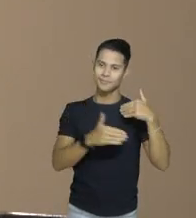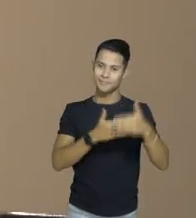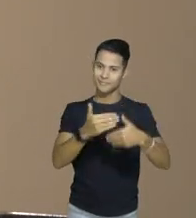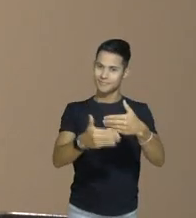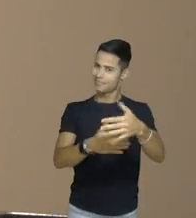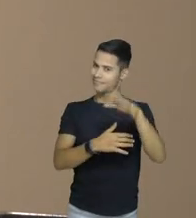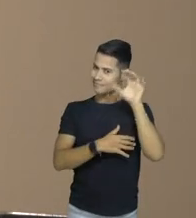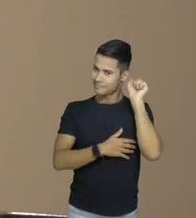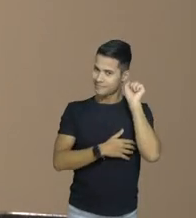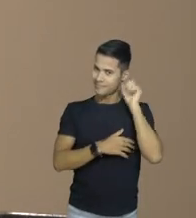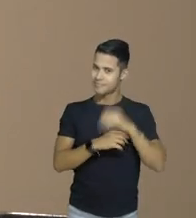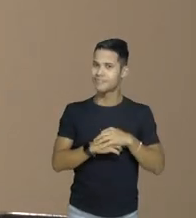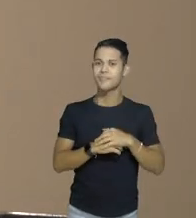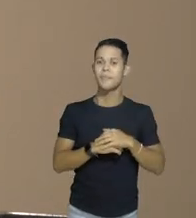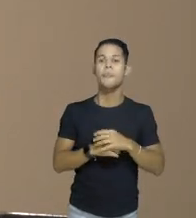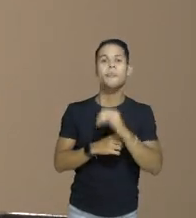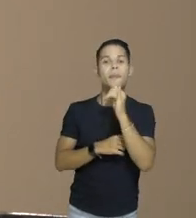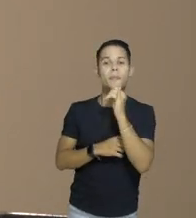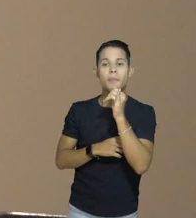exemplo,